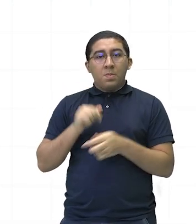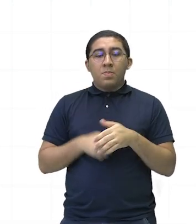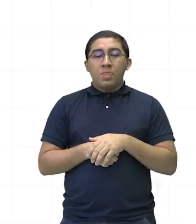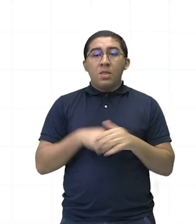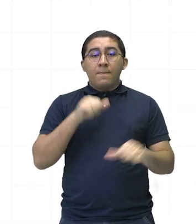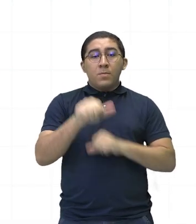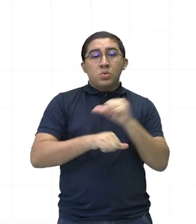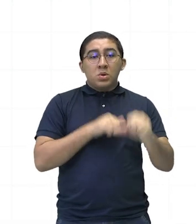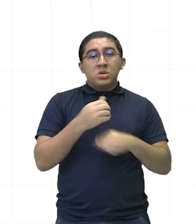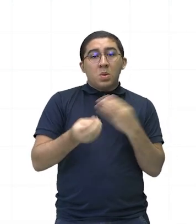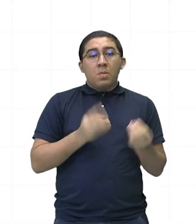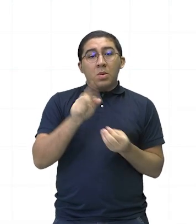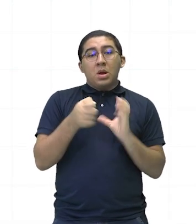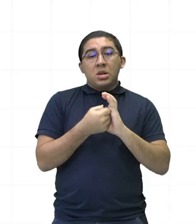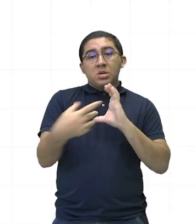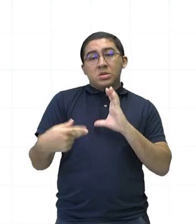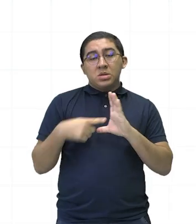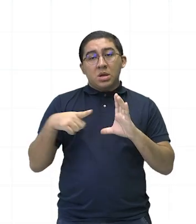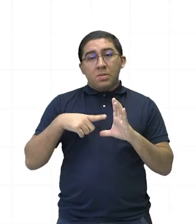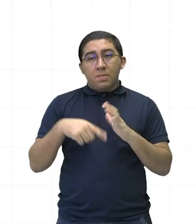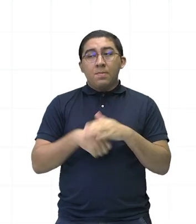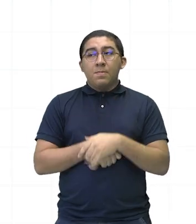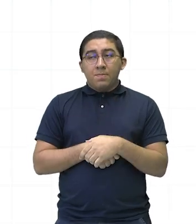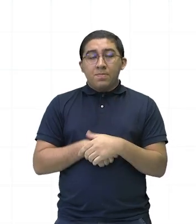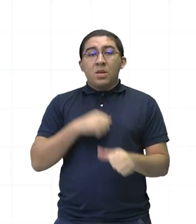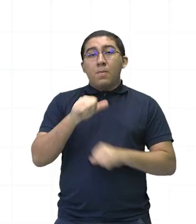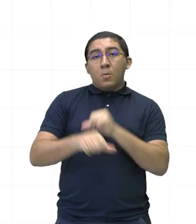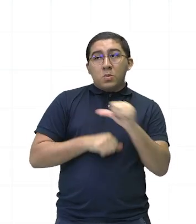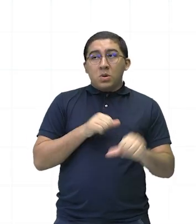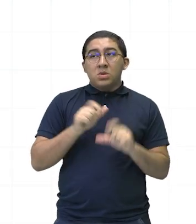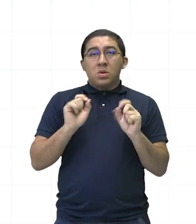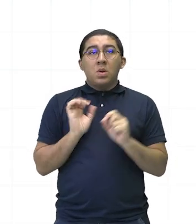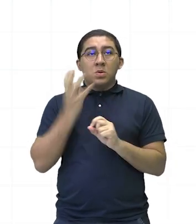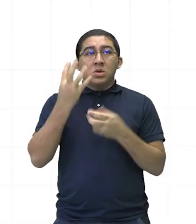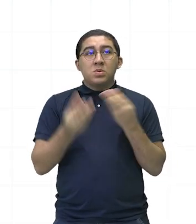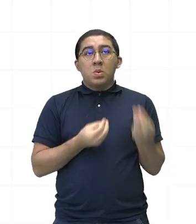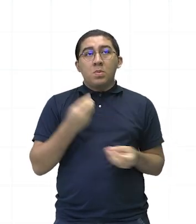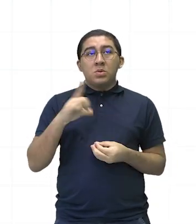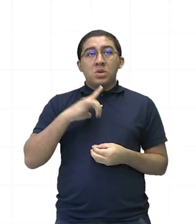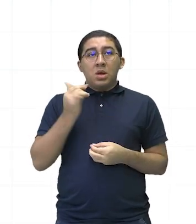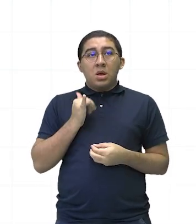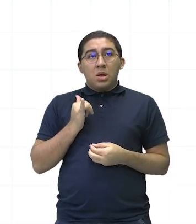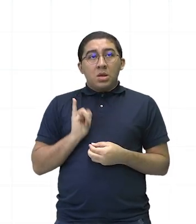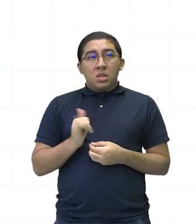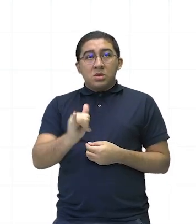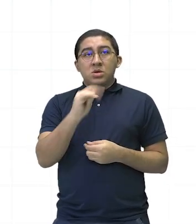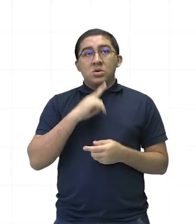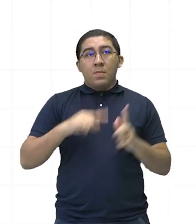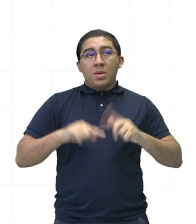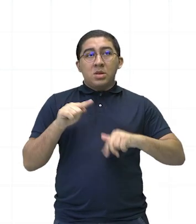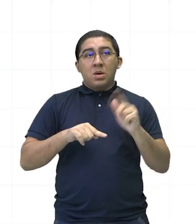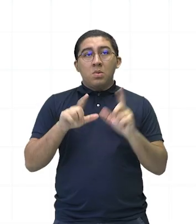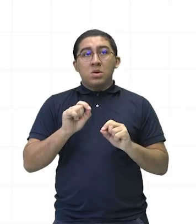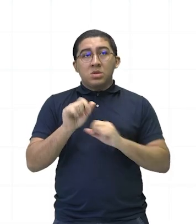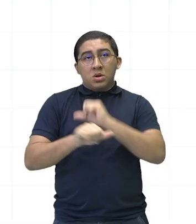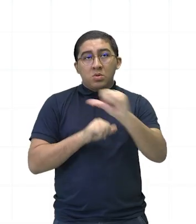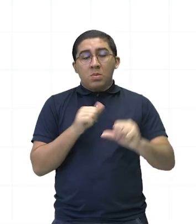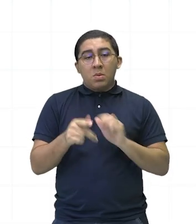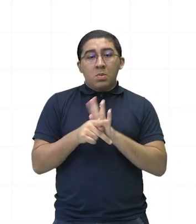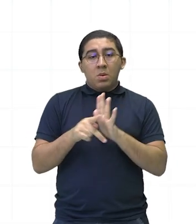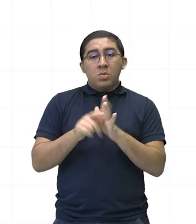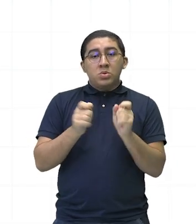mudanças de estado físico. Bem, as mudanças de estado físico ocorrem quando a energia de um material é